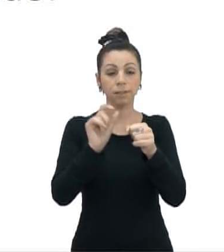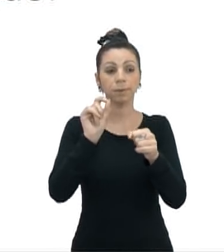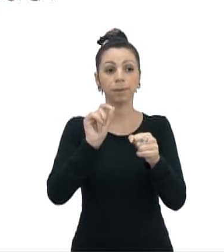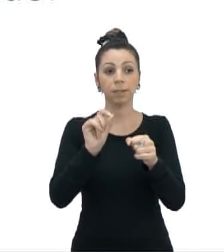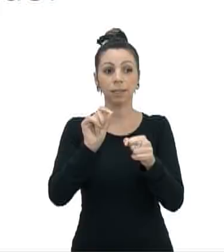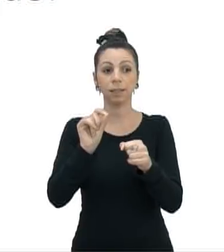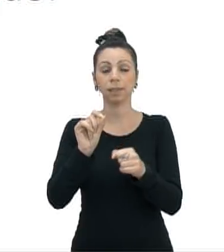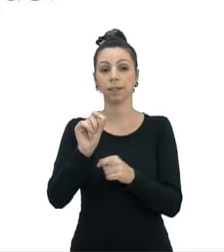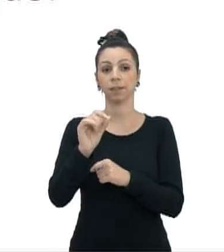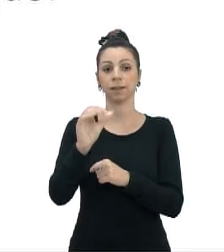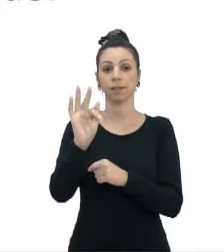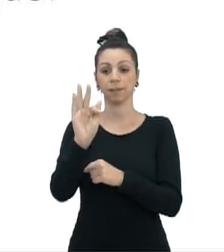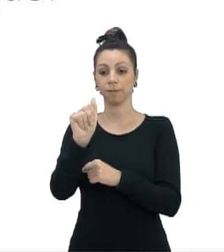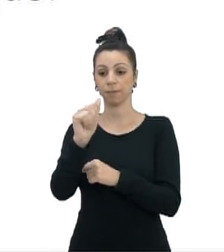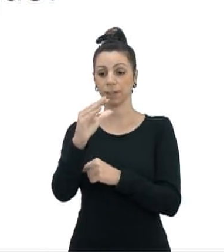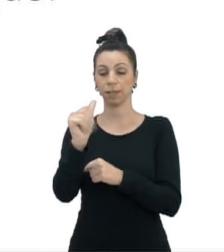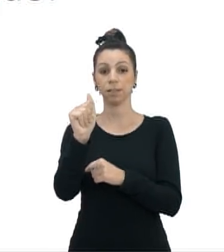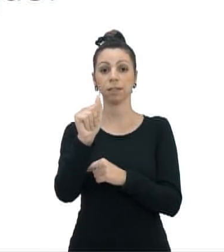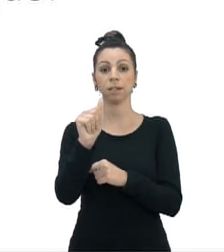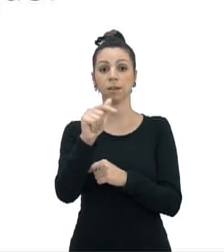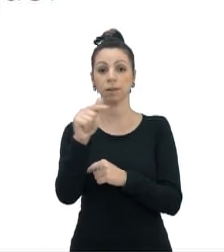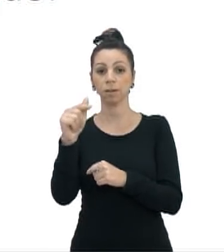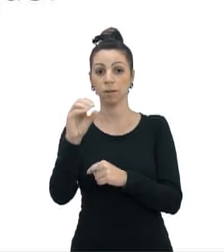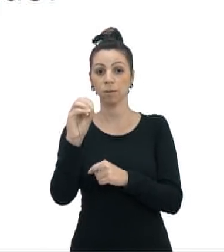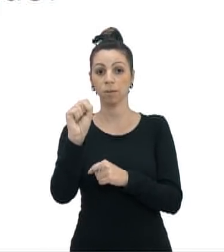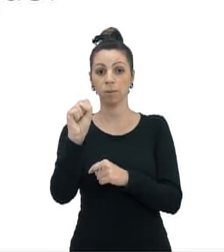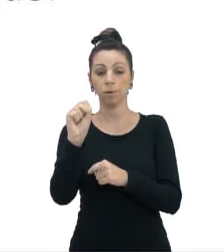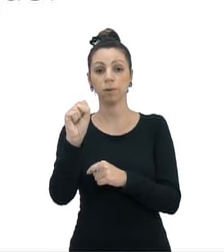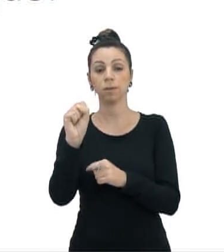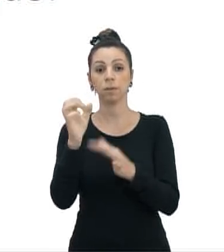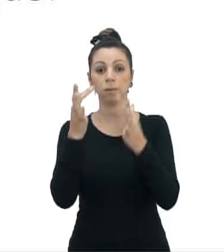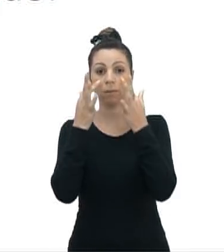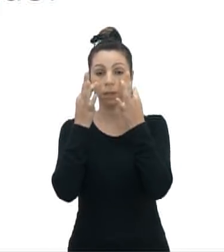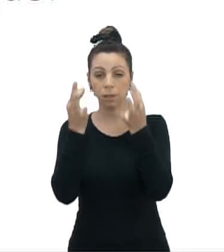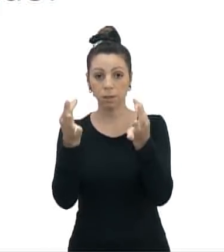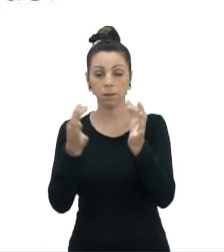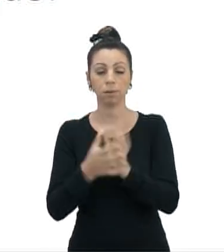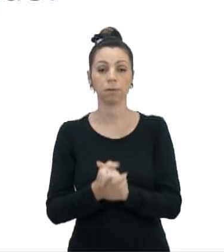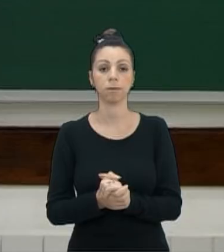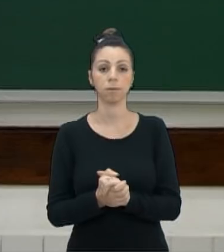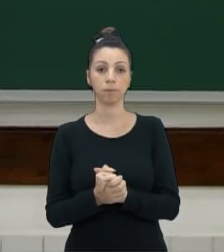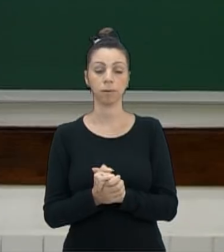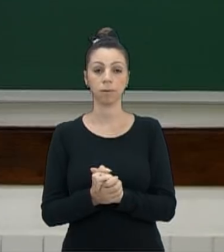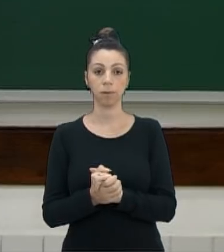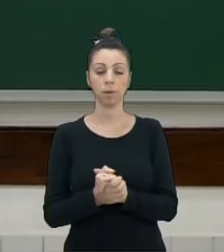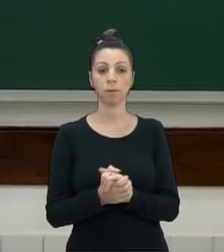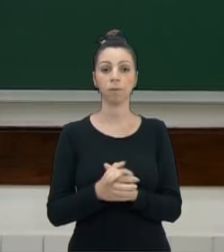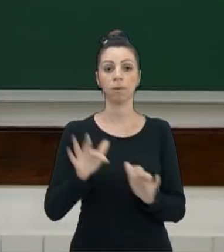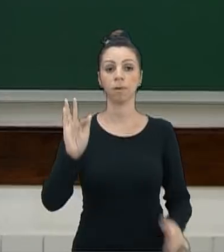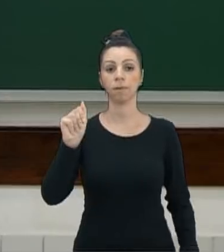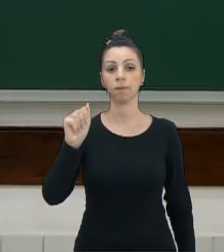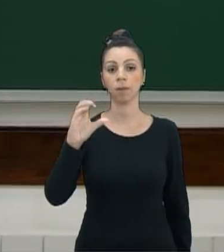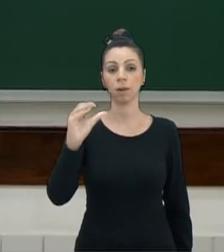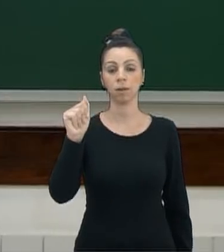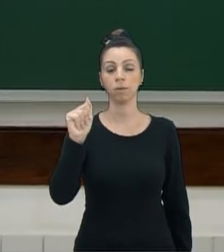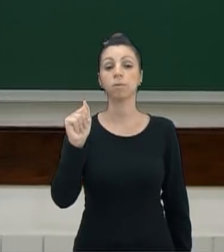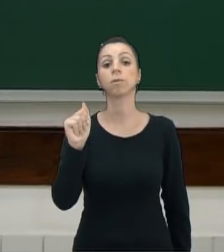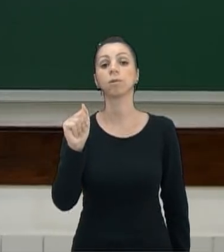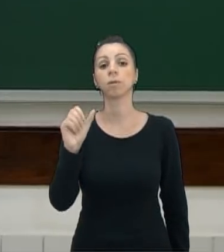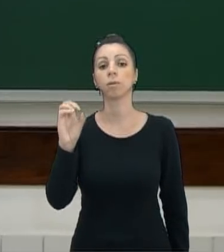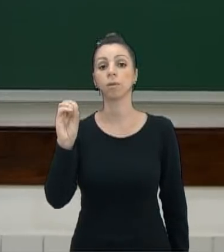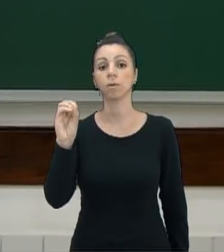Vejam, o os retomou o exercício e não precisei repetir exercícios. Então, ele